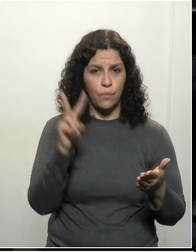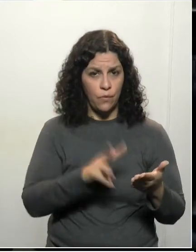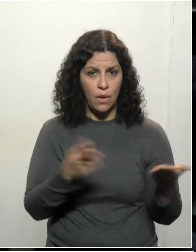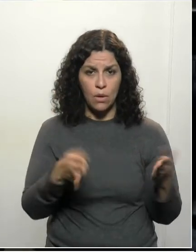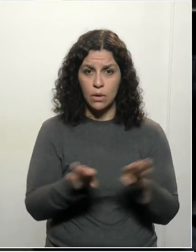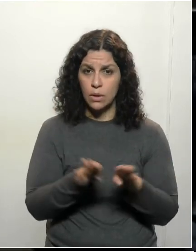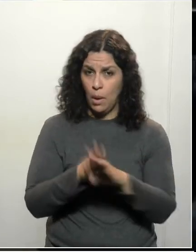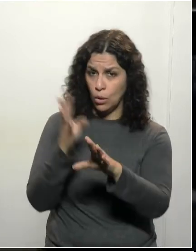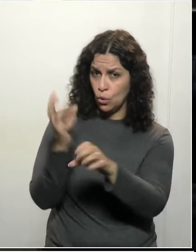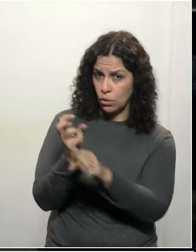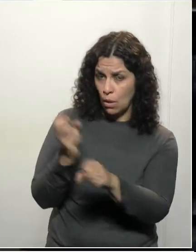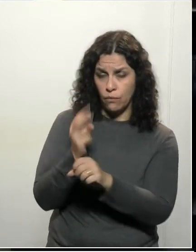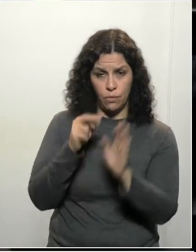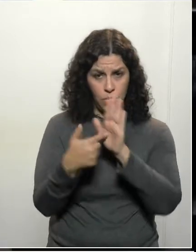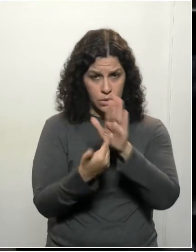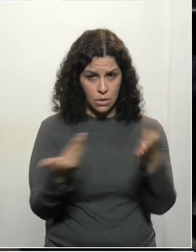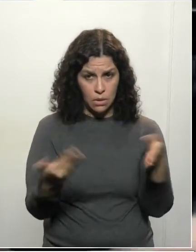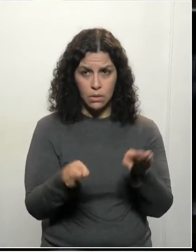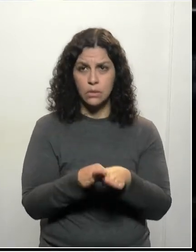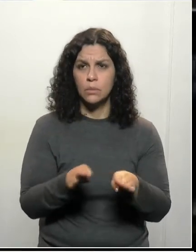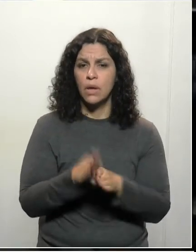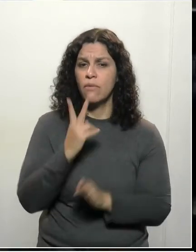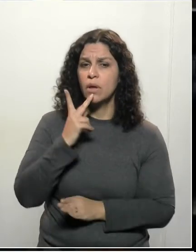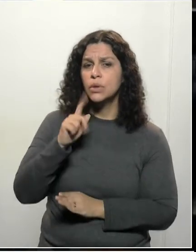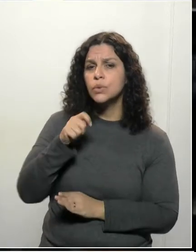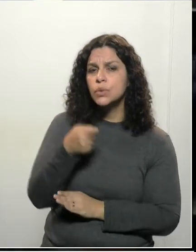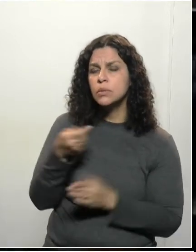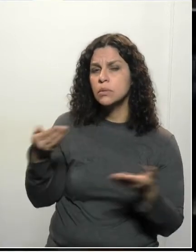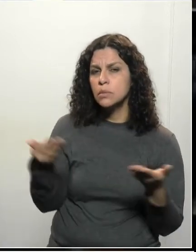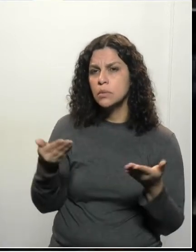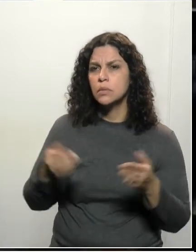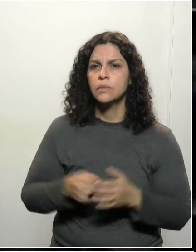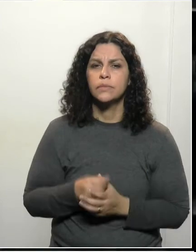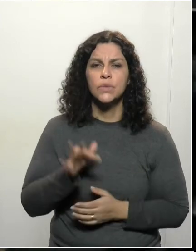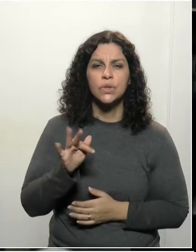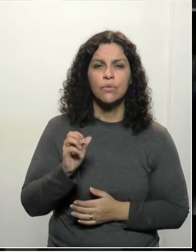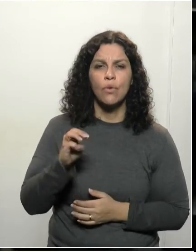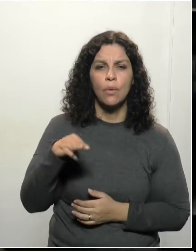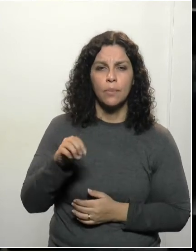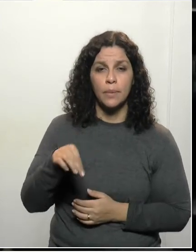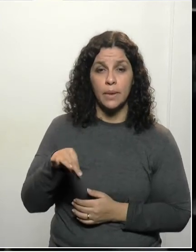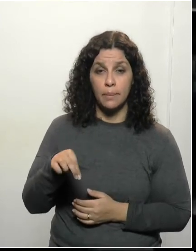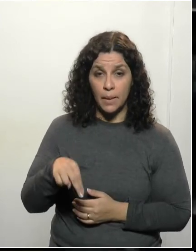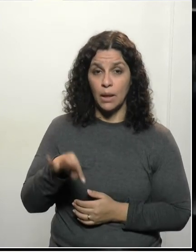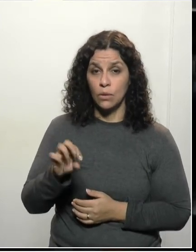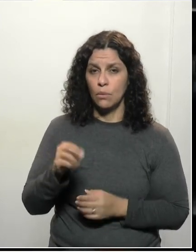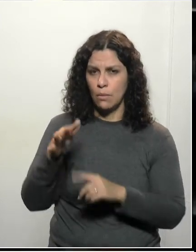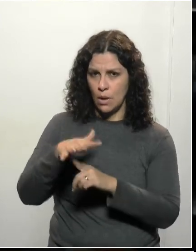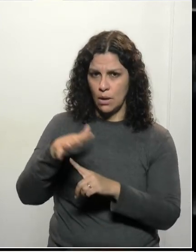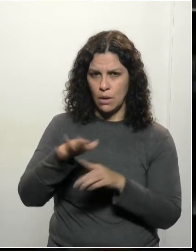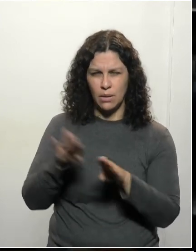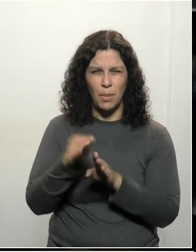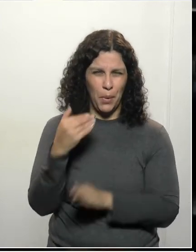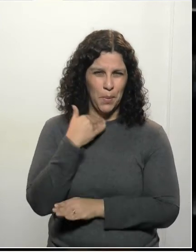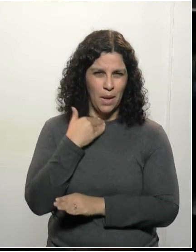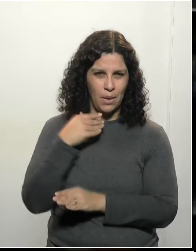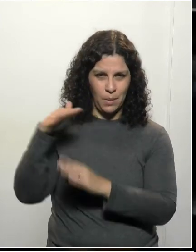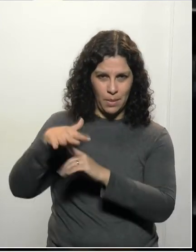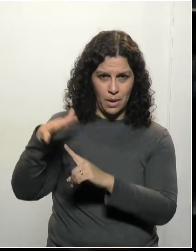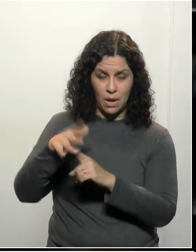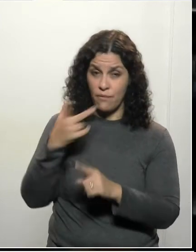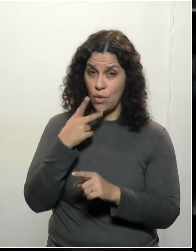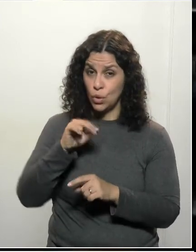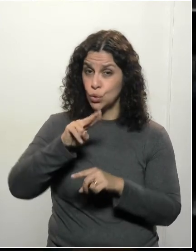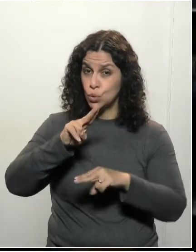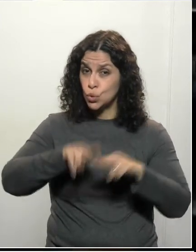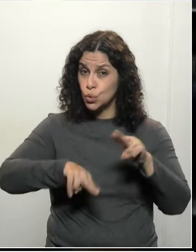senhor aqui alguns números em relação a Fomento. Eu já passo para o senhor aqui. A Fomento fechou o mês de